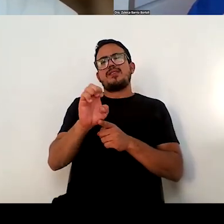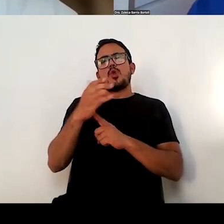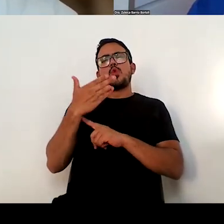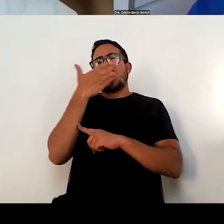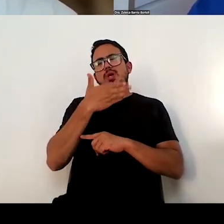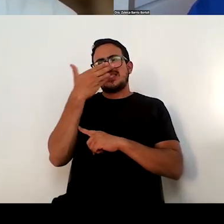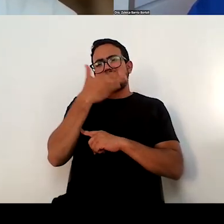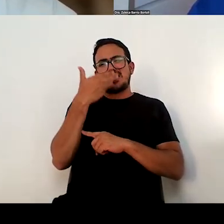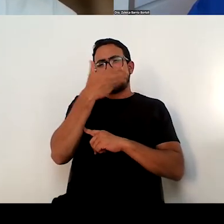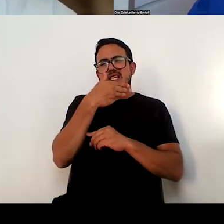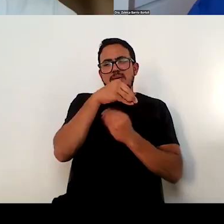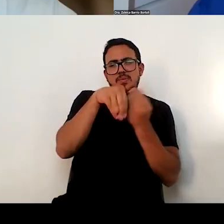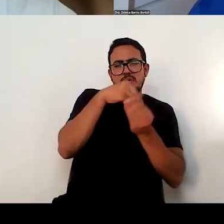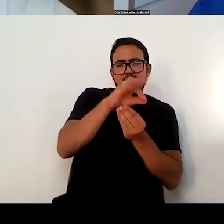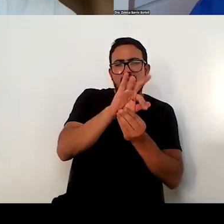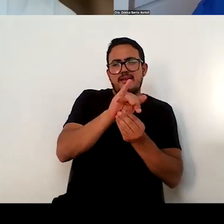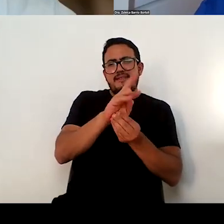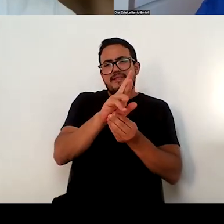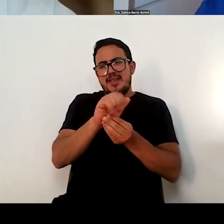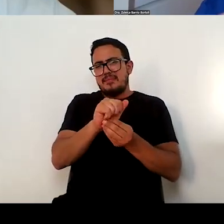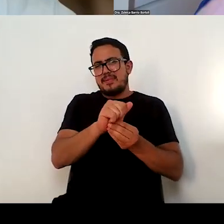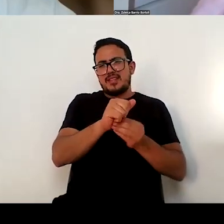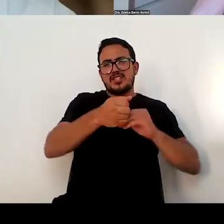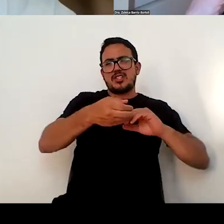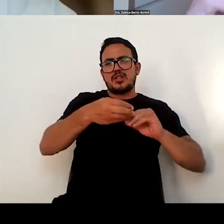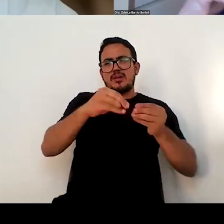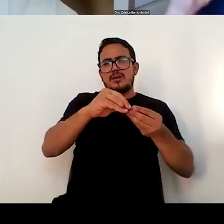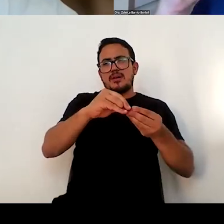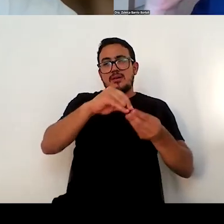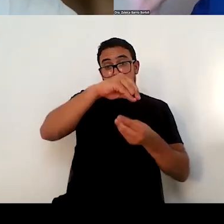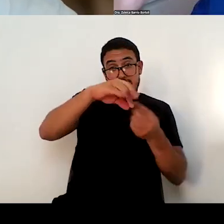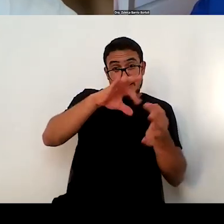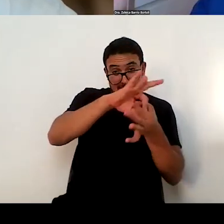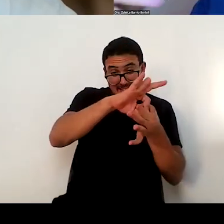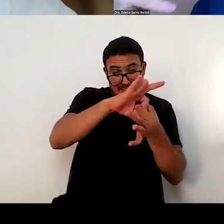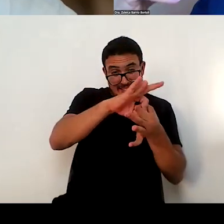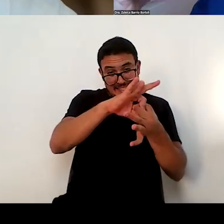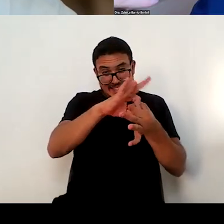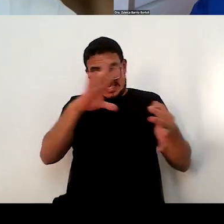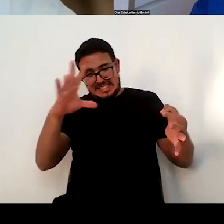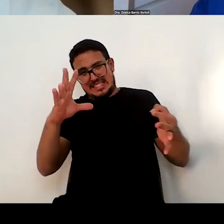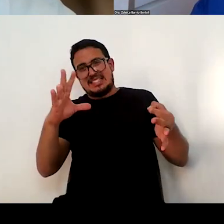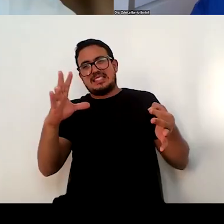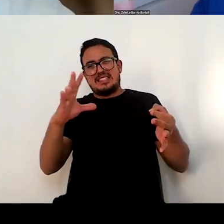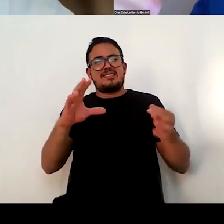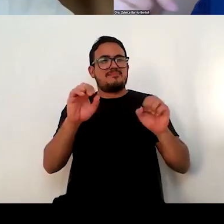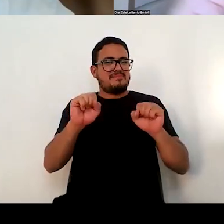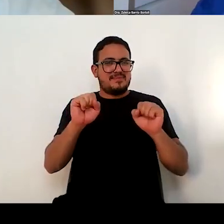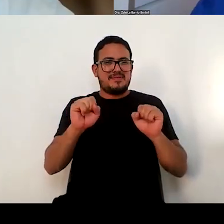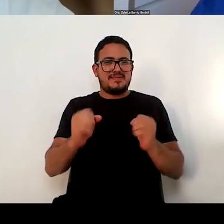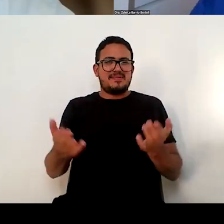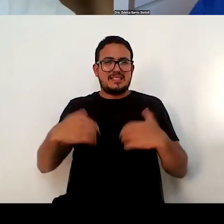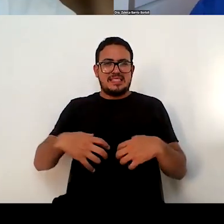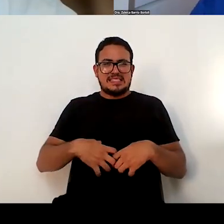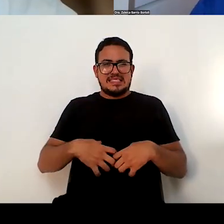pode desencadear quadros de intolerância à frutose, porque é uma quantidade muito grande, então vai dar mais gases, pode dar diarreia, tá? Então,